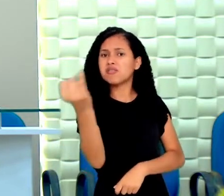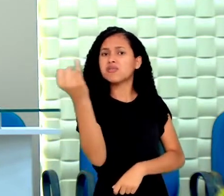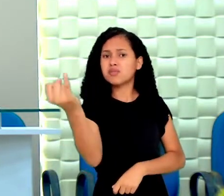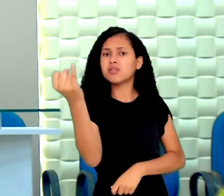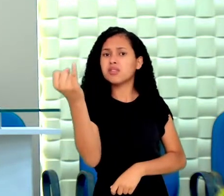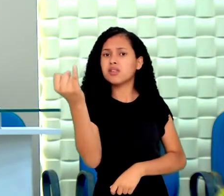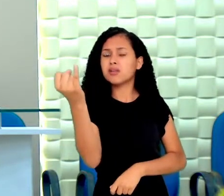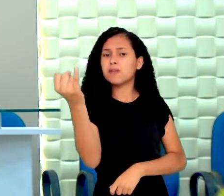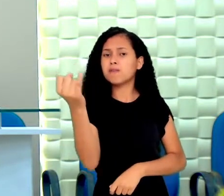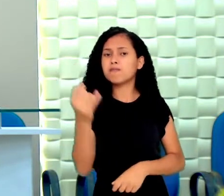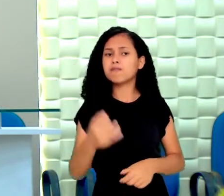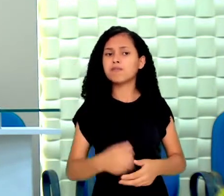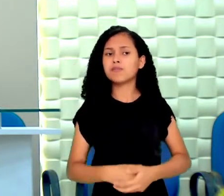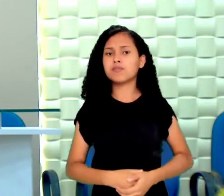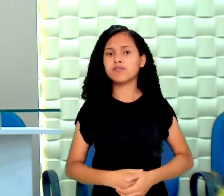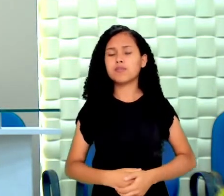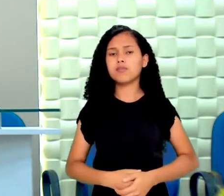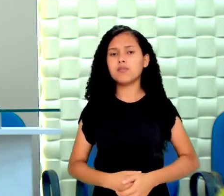indispensável,